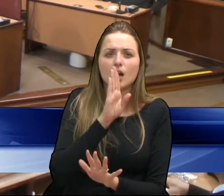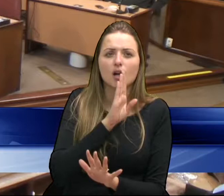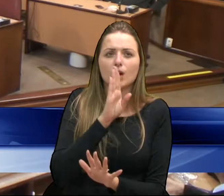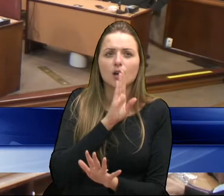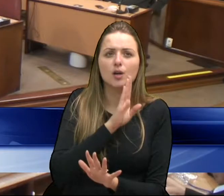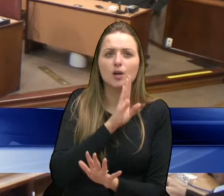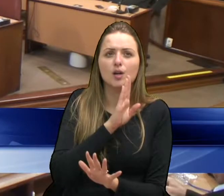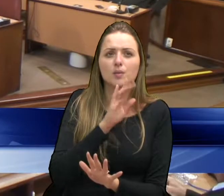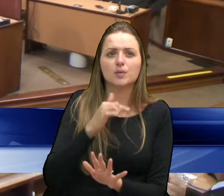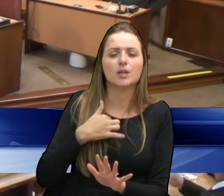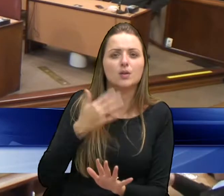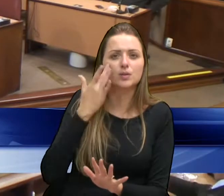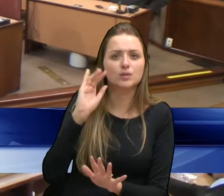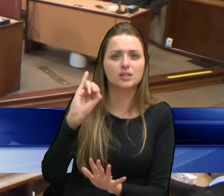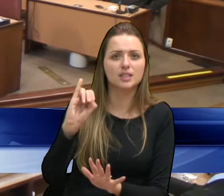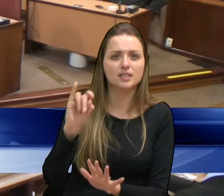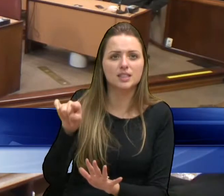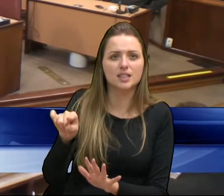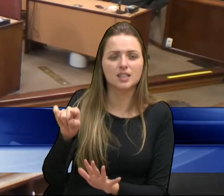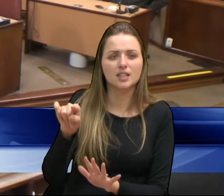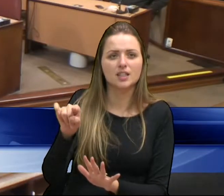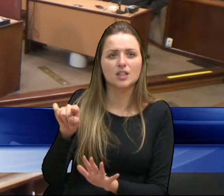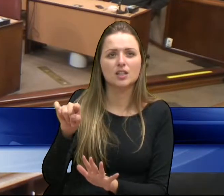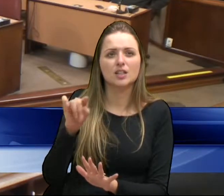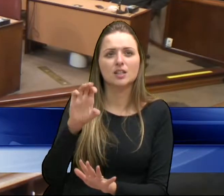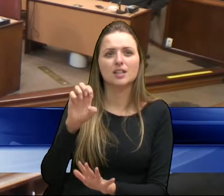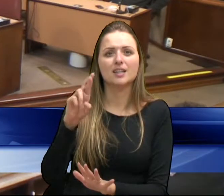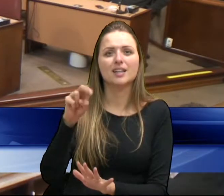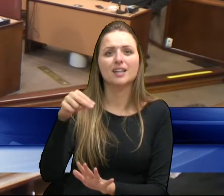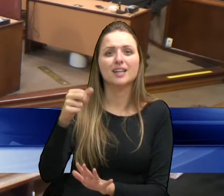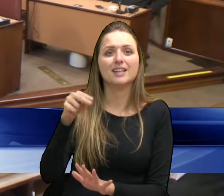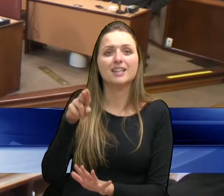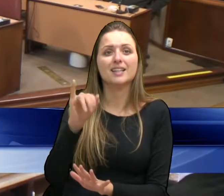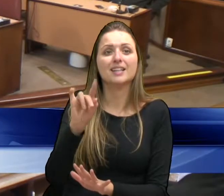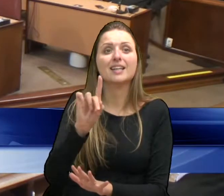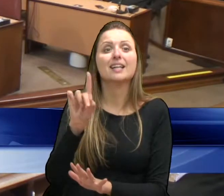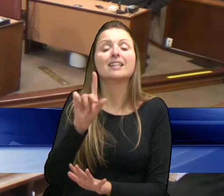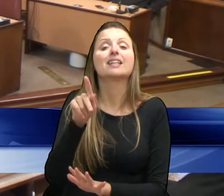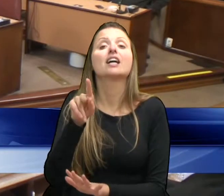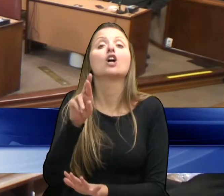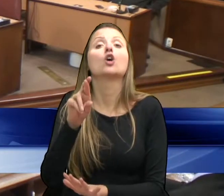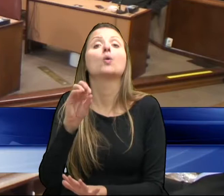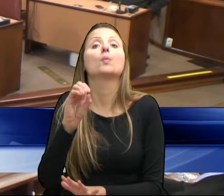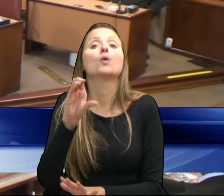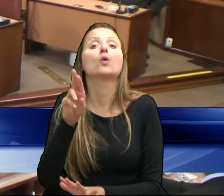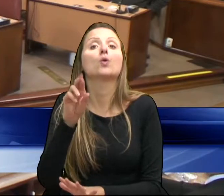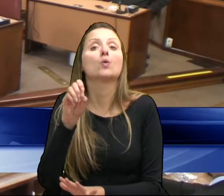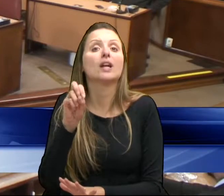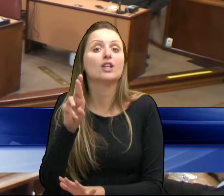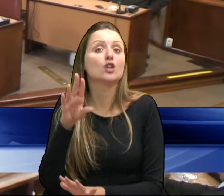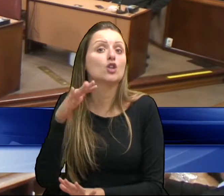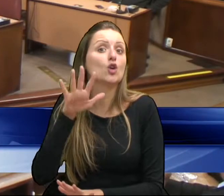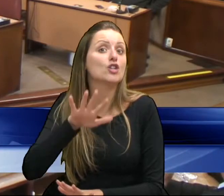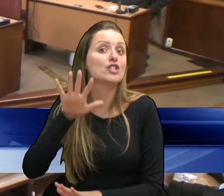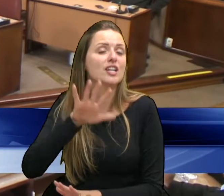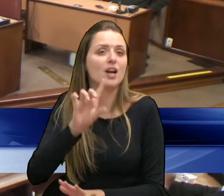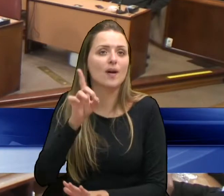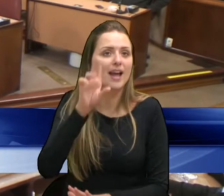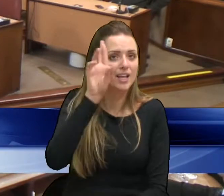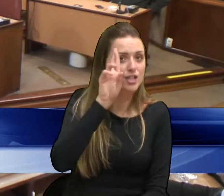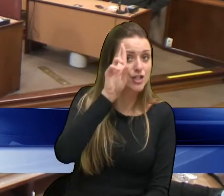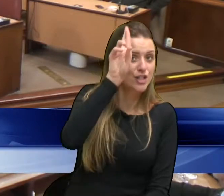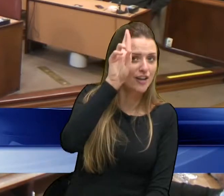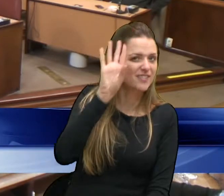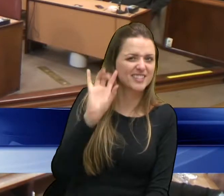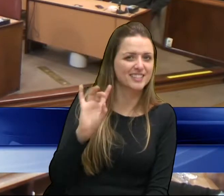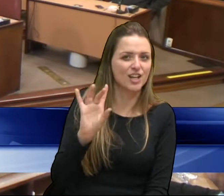fiz entender. O doutor Hernani era procurador, não era procurador-geral. Ah, falei geral. É isso, procurador-geral é o chefe.